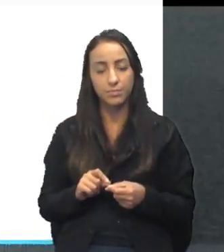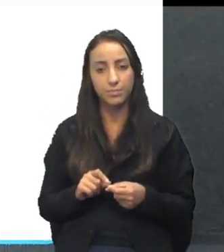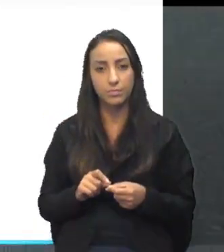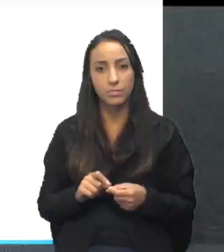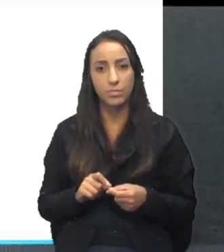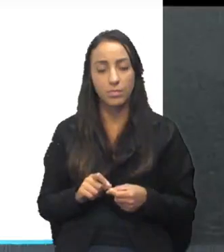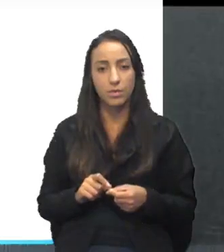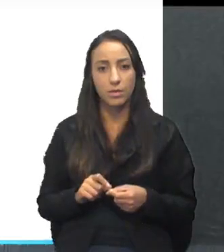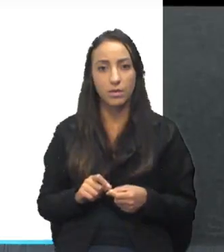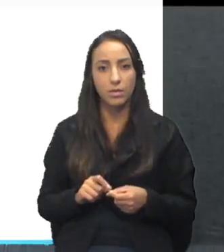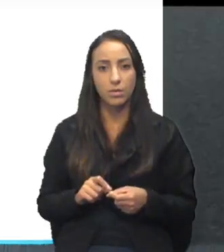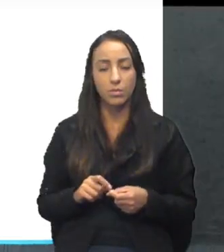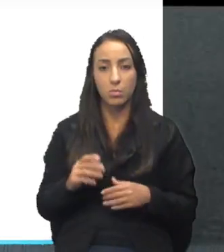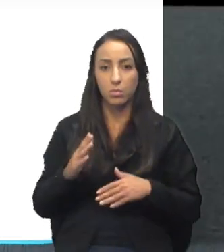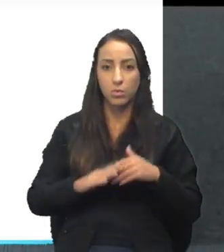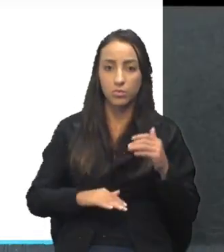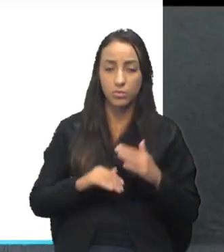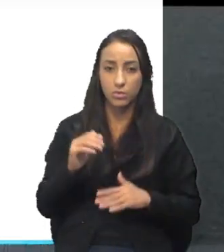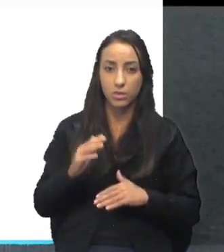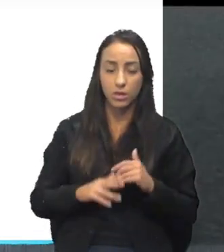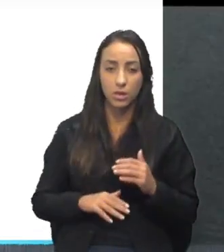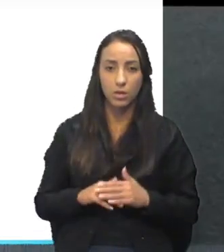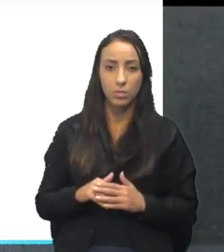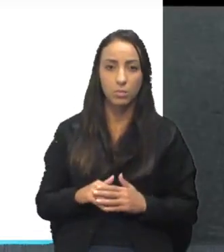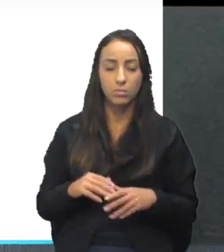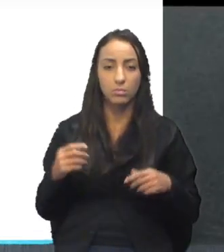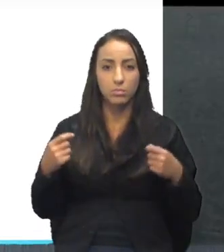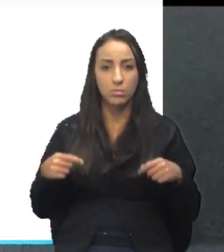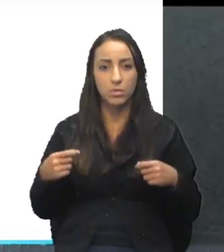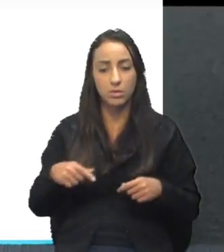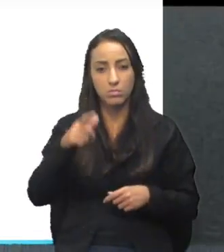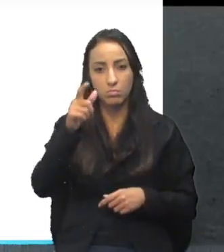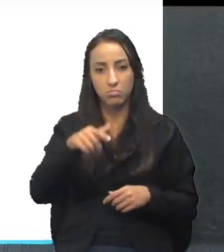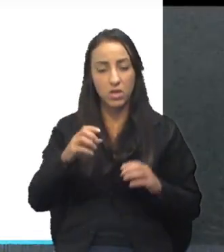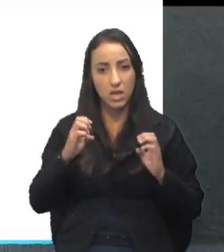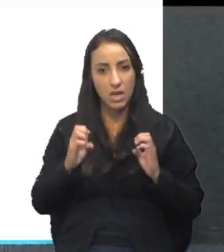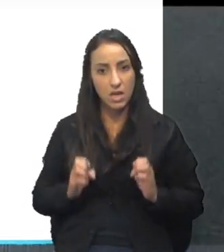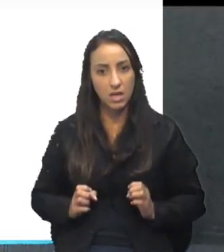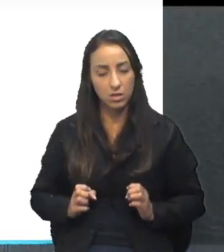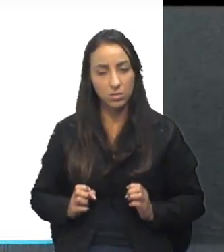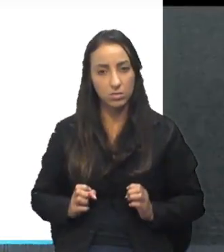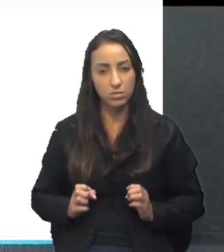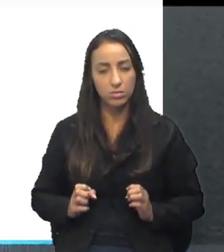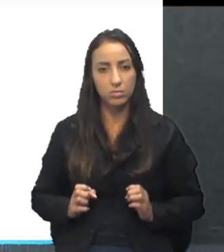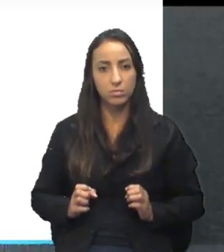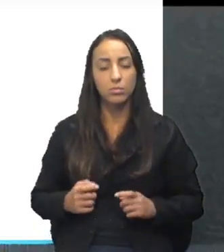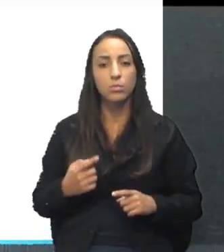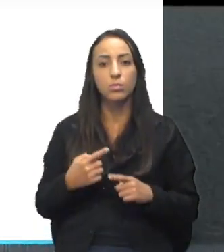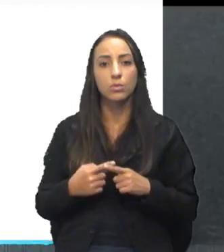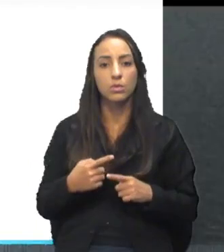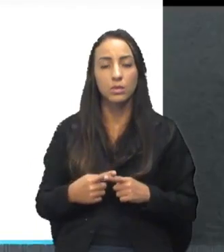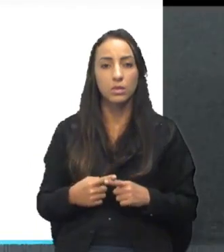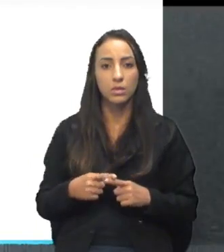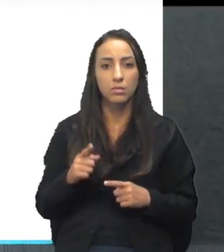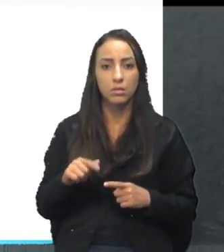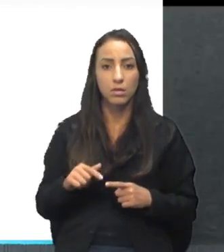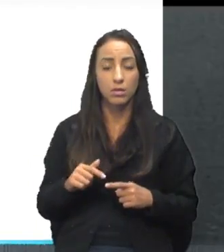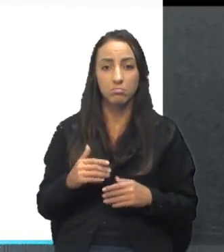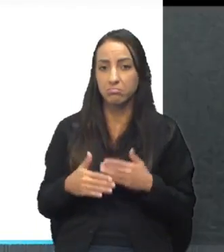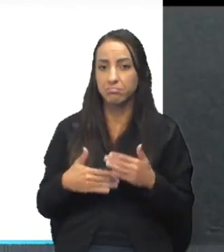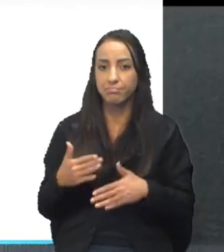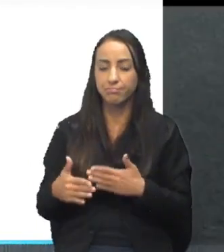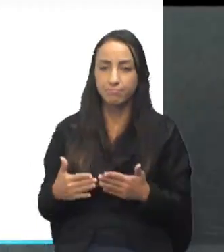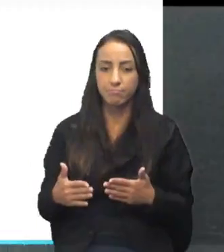momento, é necessário que o profissional adote sempre uma postura ética. porque é um procedimento